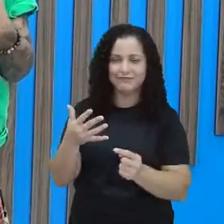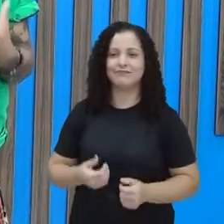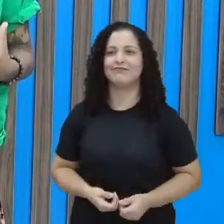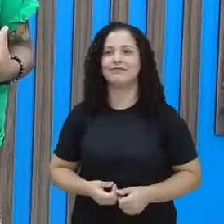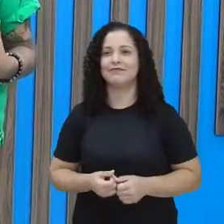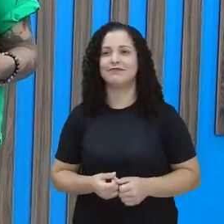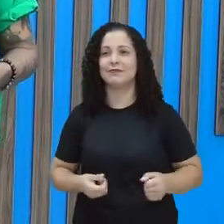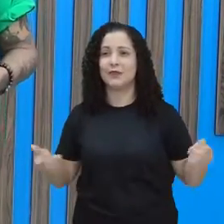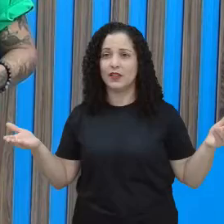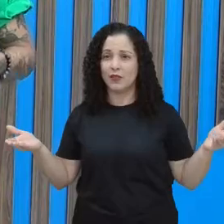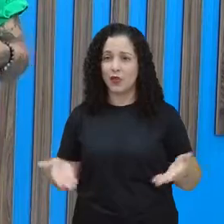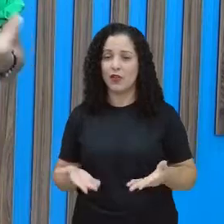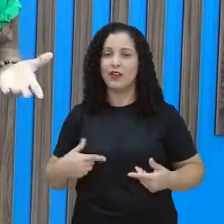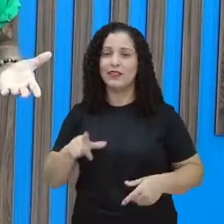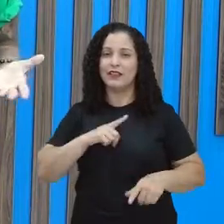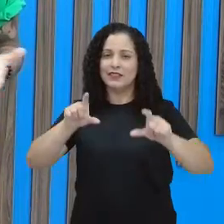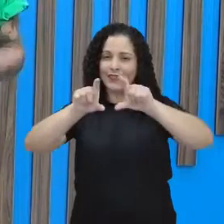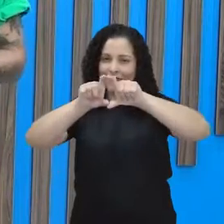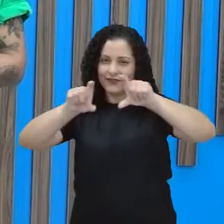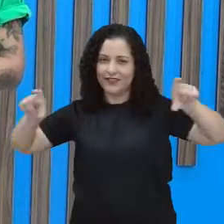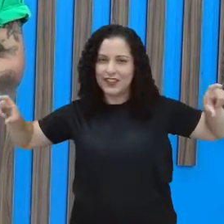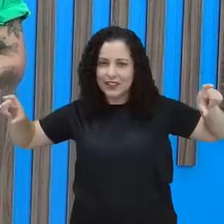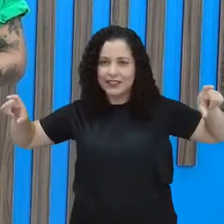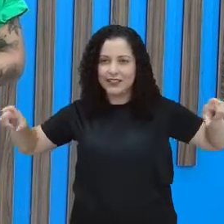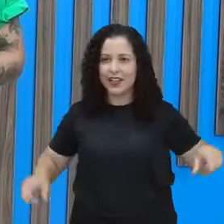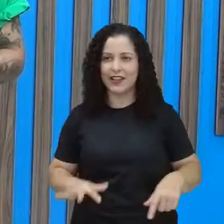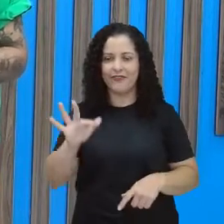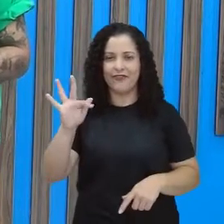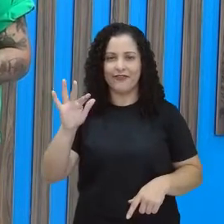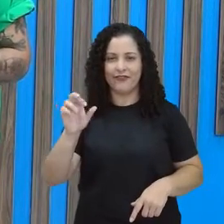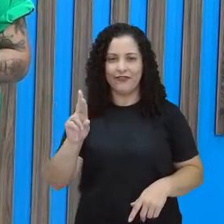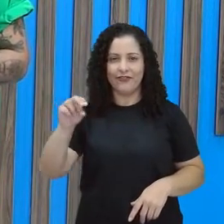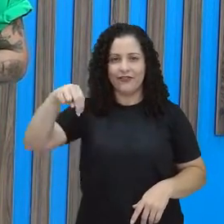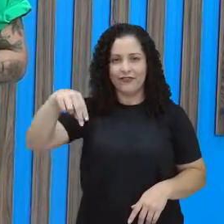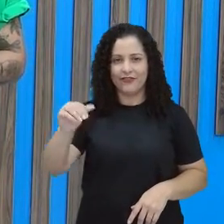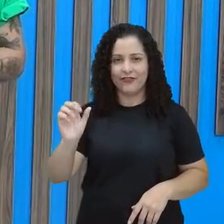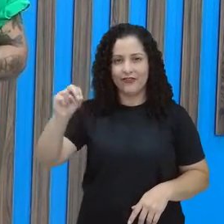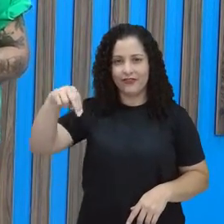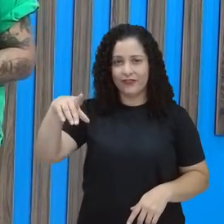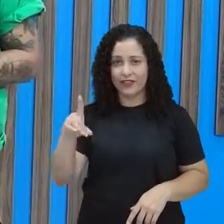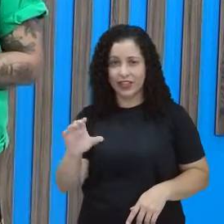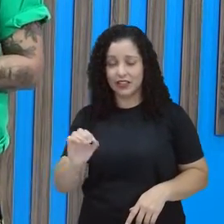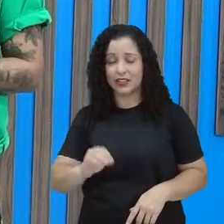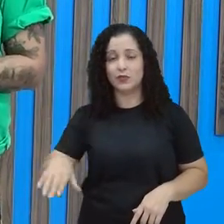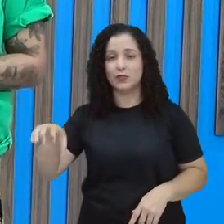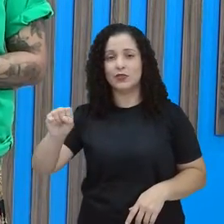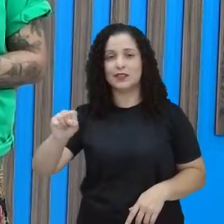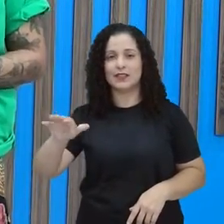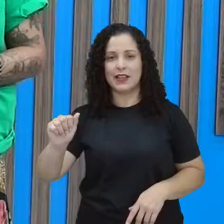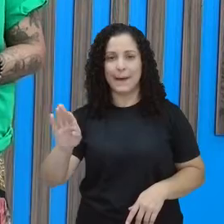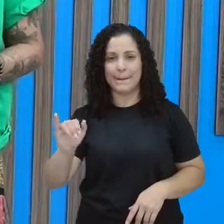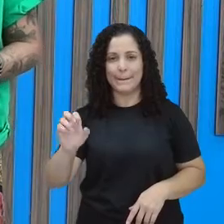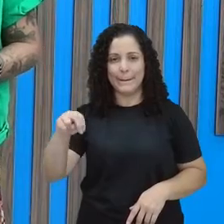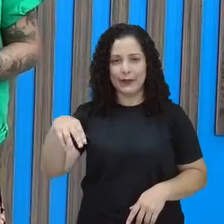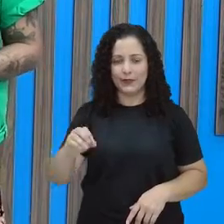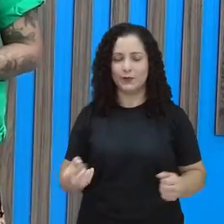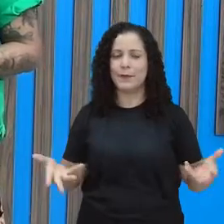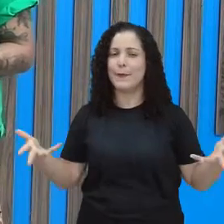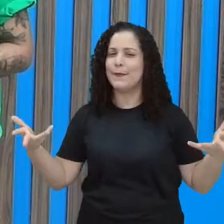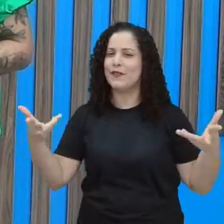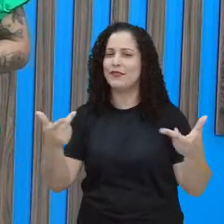com vocês com essa frase de Fernando Sabino, escritor brasileiro maravilhoso, tem livros maravilhosos, e